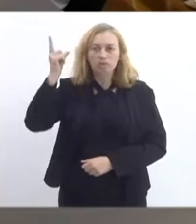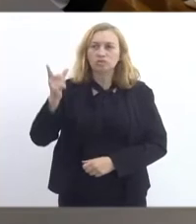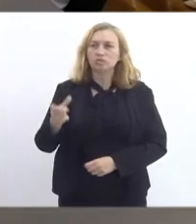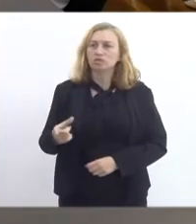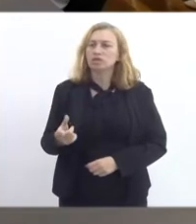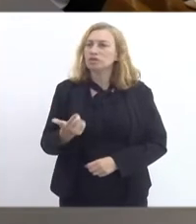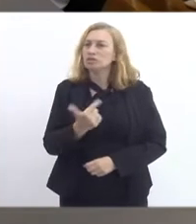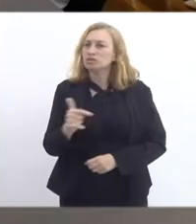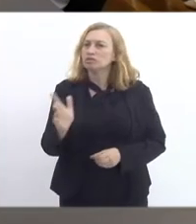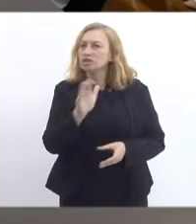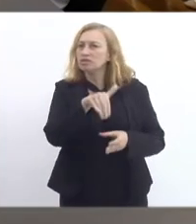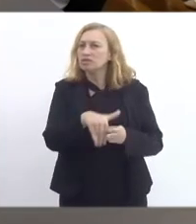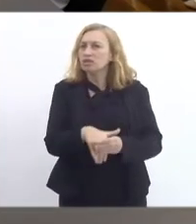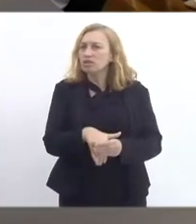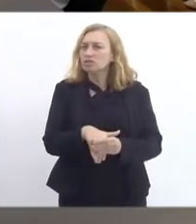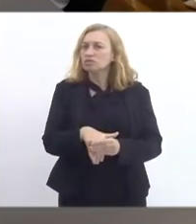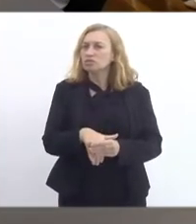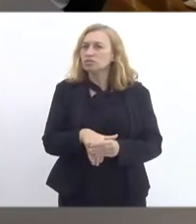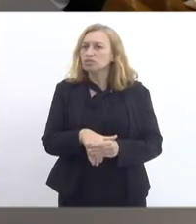voto.